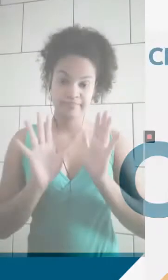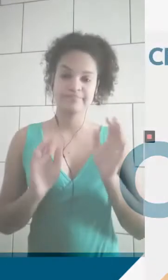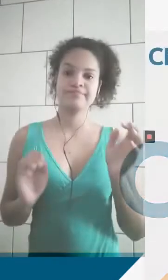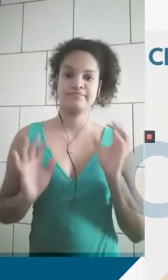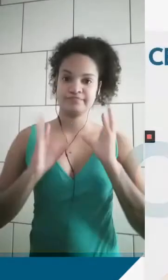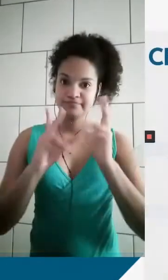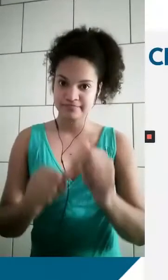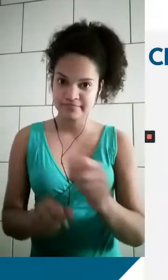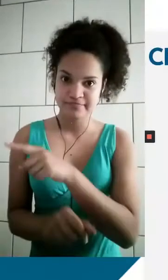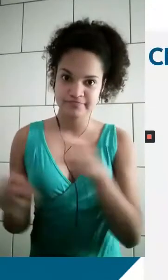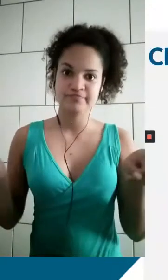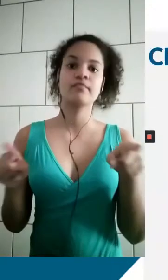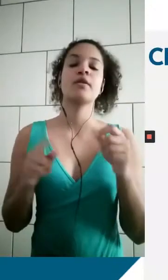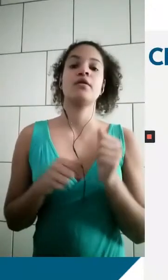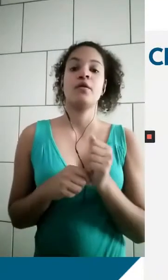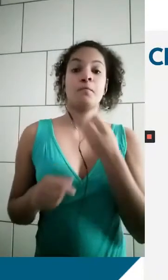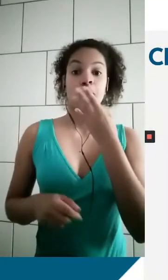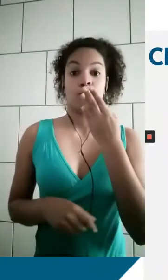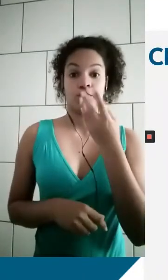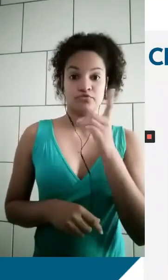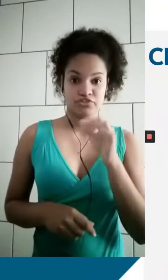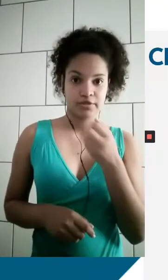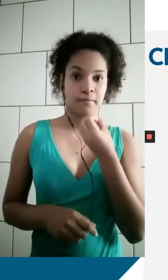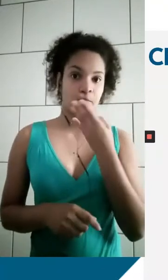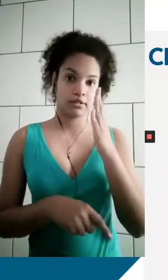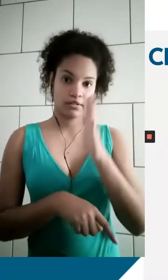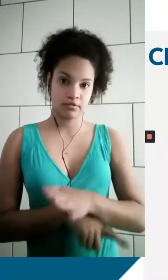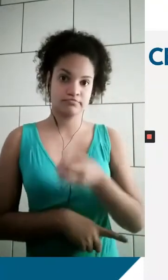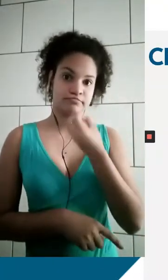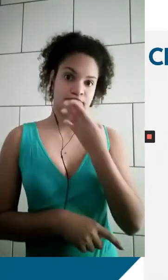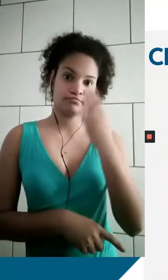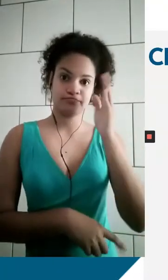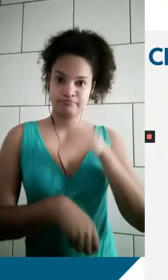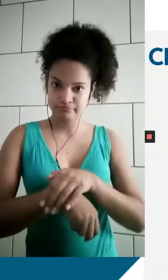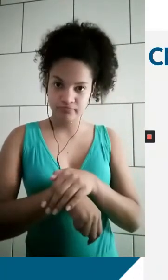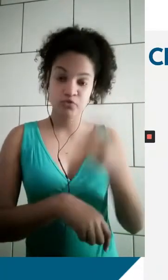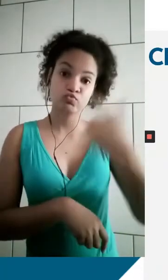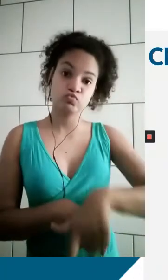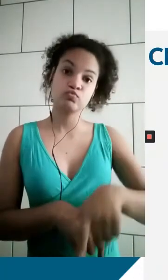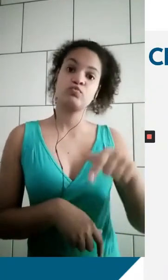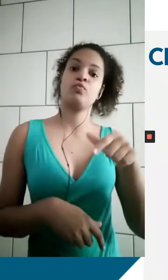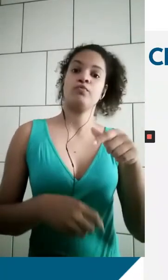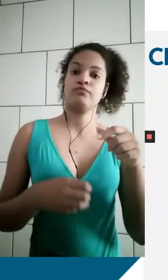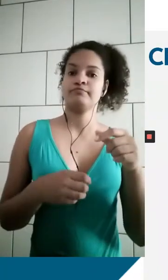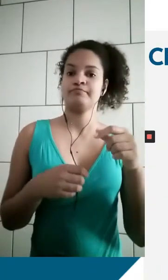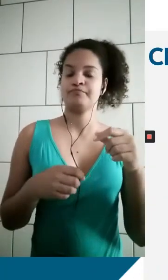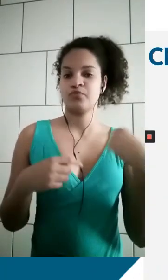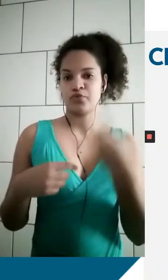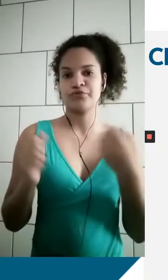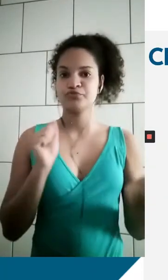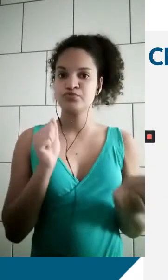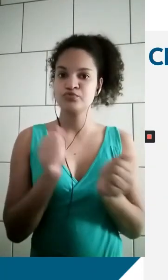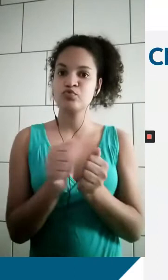Olá para todos, bom dia, boa tarde ou boa noite. Estamos mais uma vez aqui reunidos